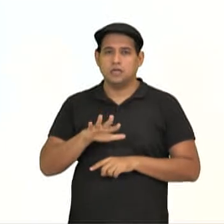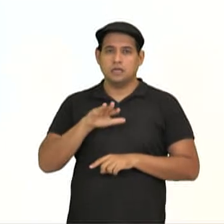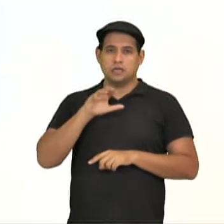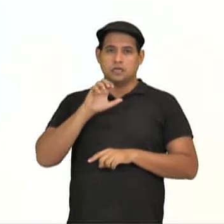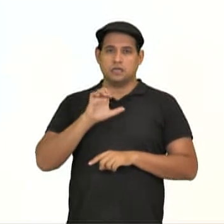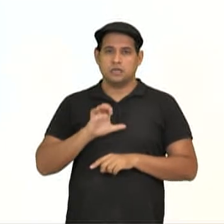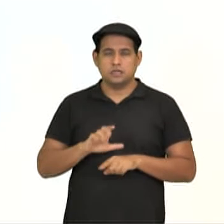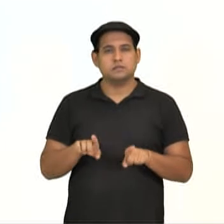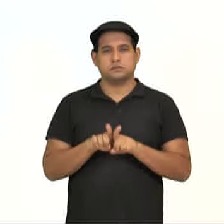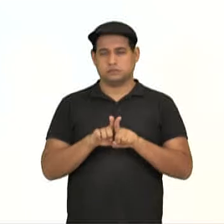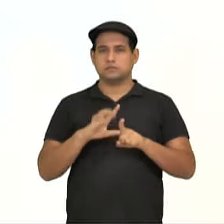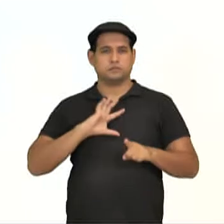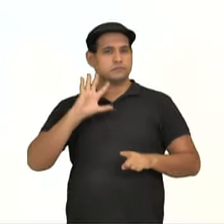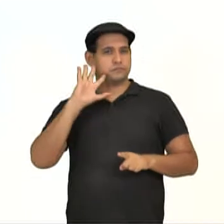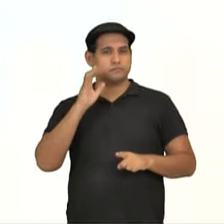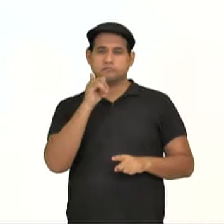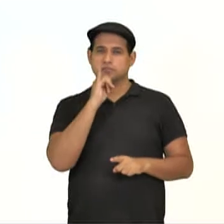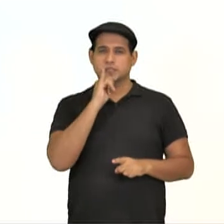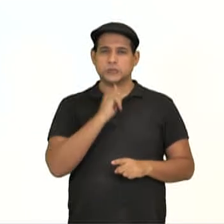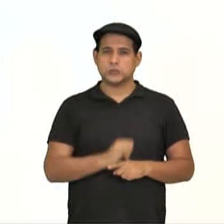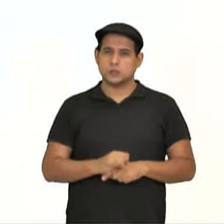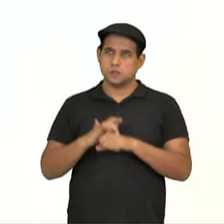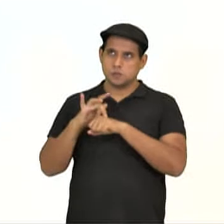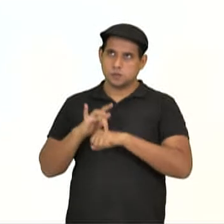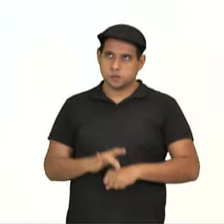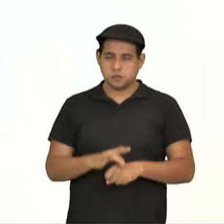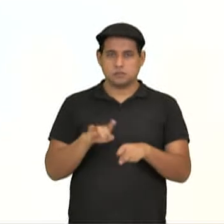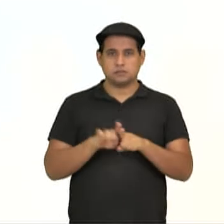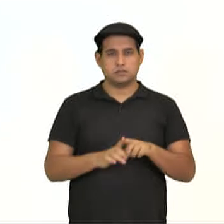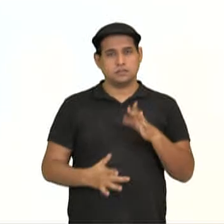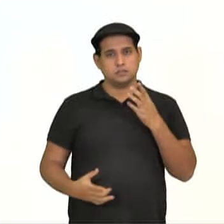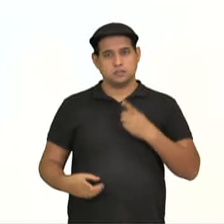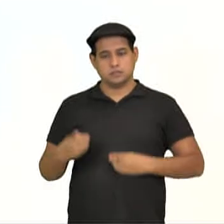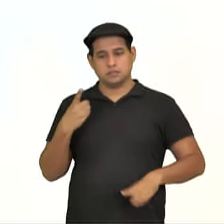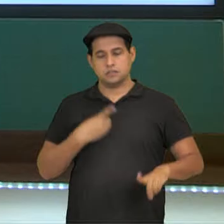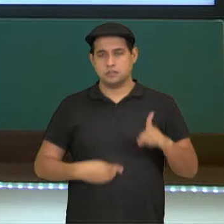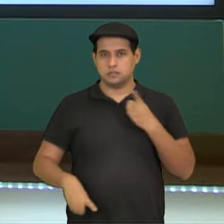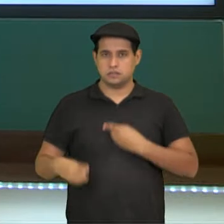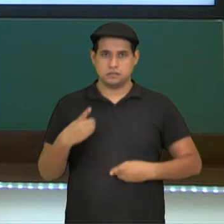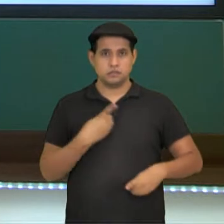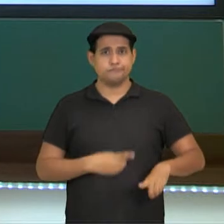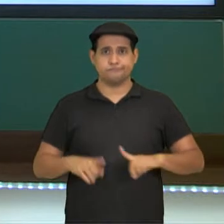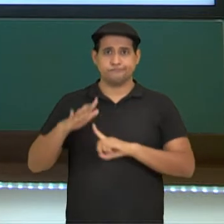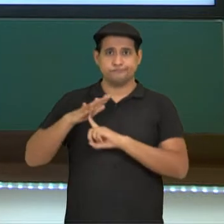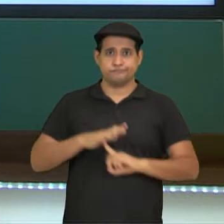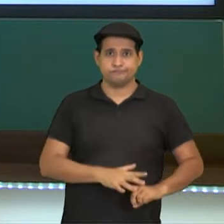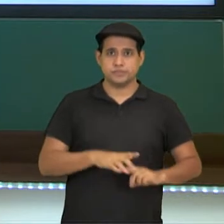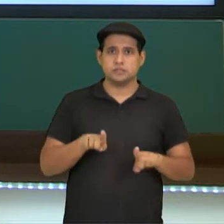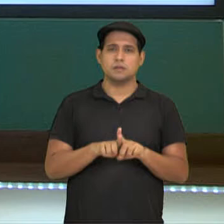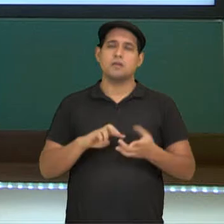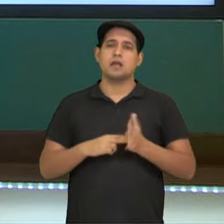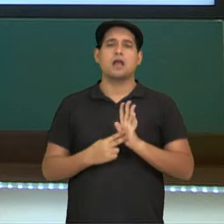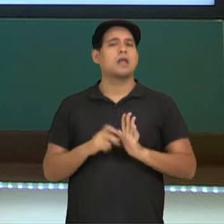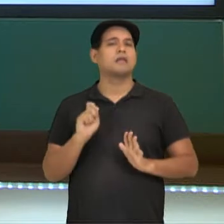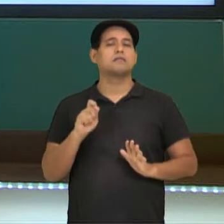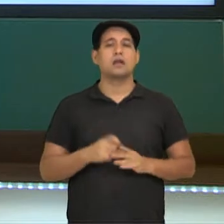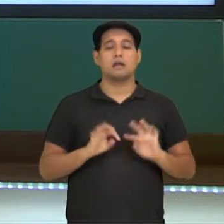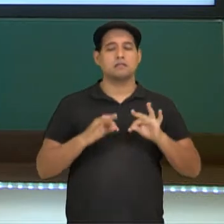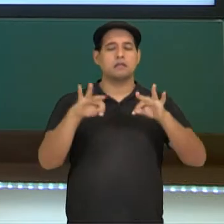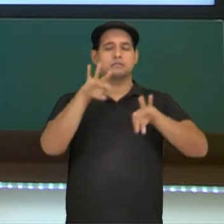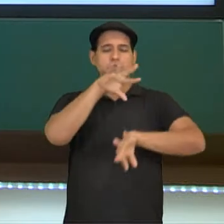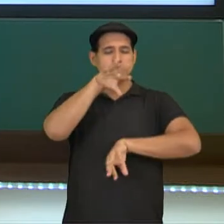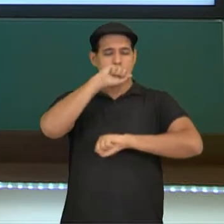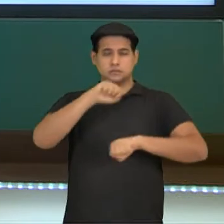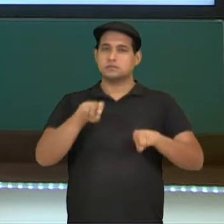sentimentos prejudiciais, como a frustração e a depressão. Sempre lembrando, então, dessa técnica, a parte do